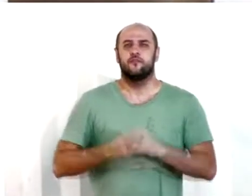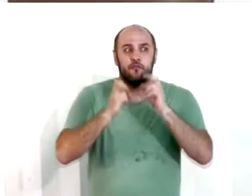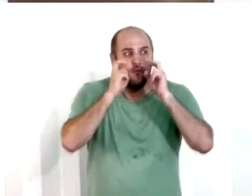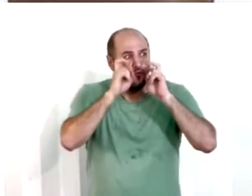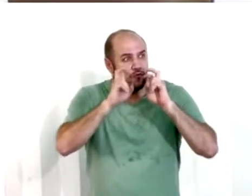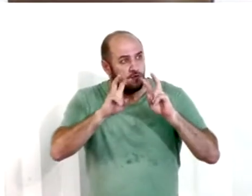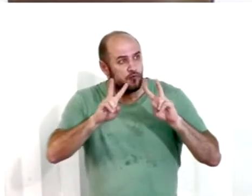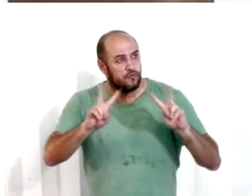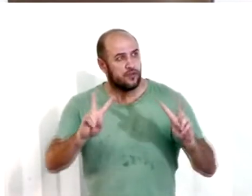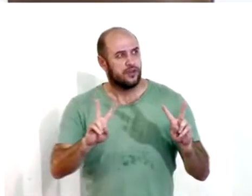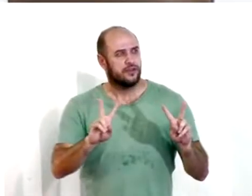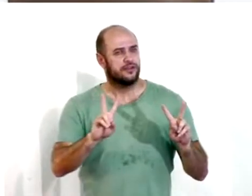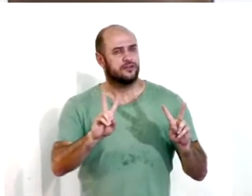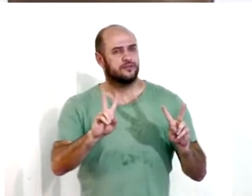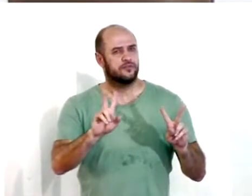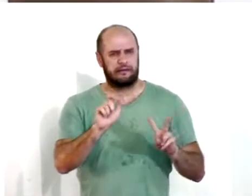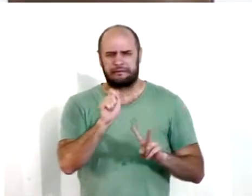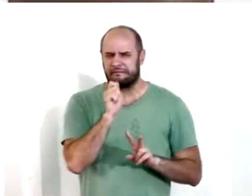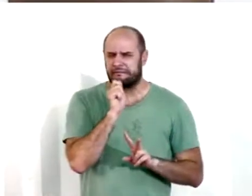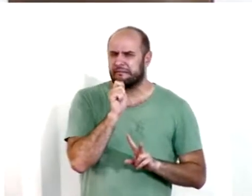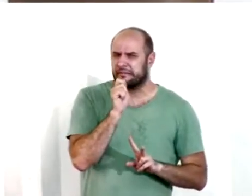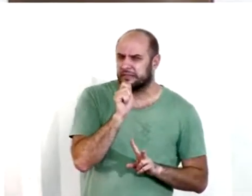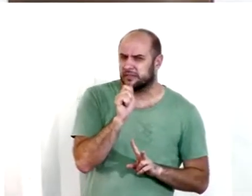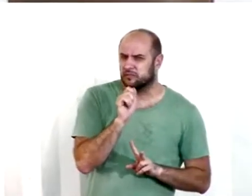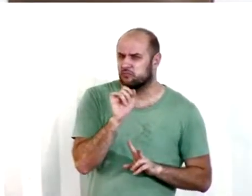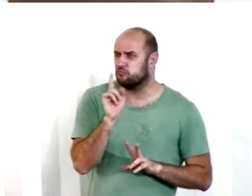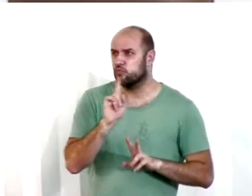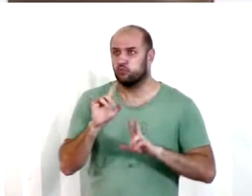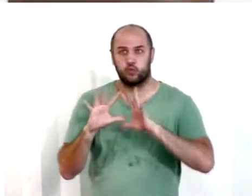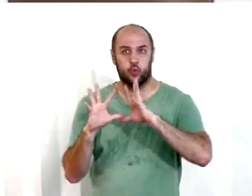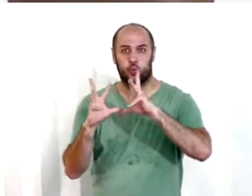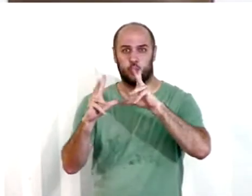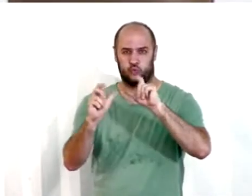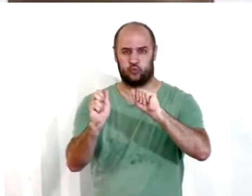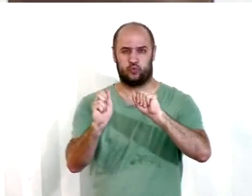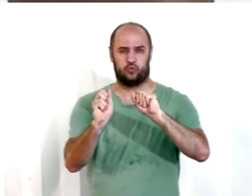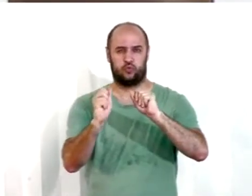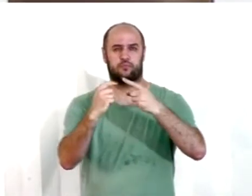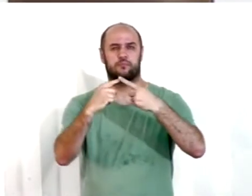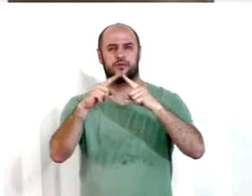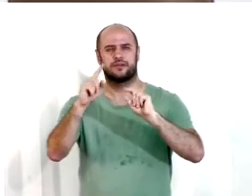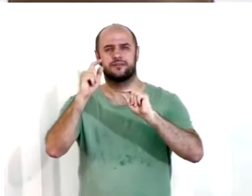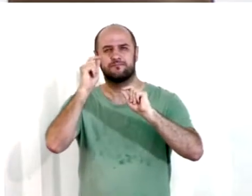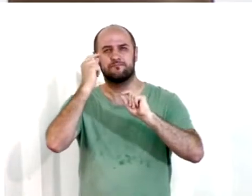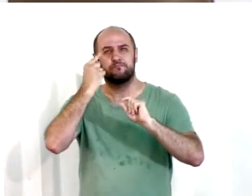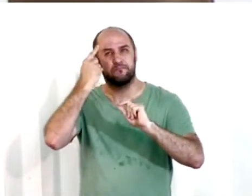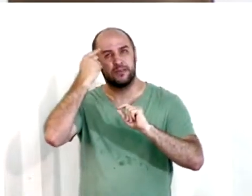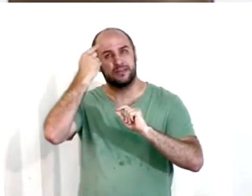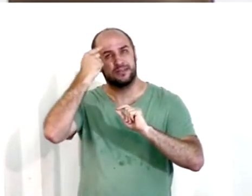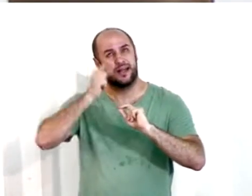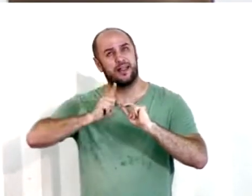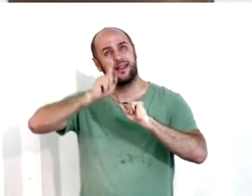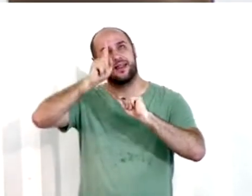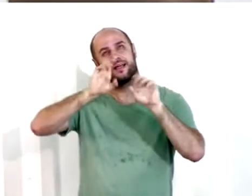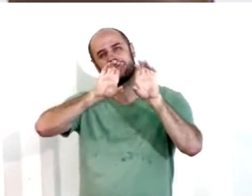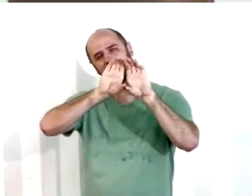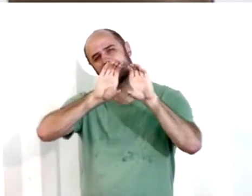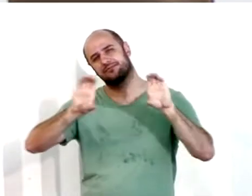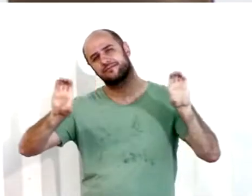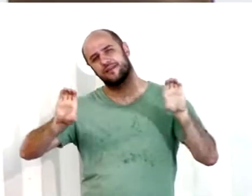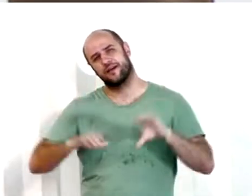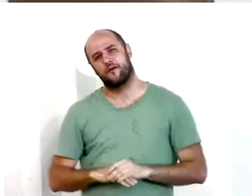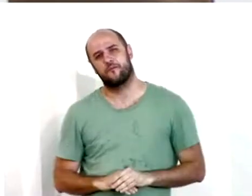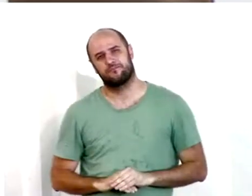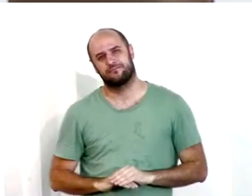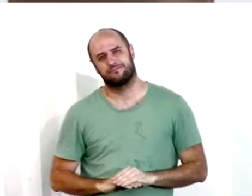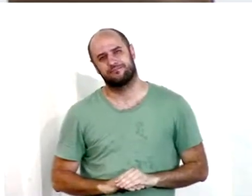enxergando, mesmo que não de forma plena, o que vai ser pleno nos céus.